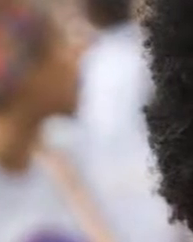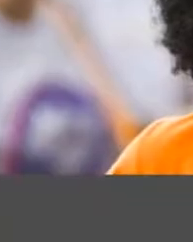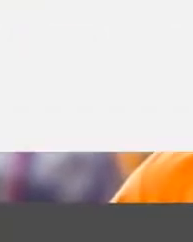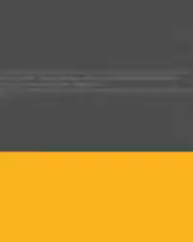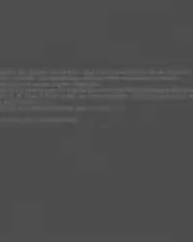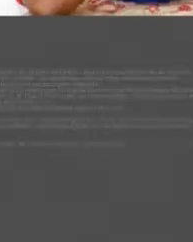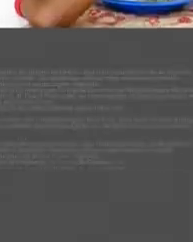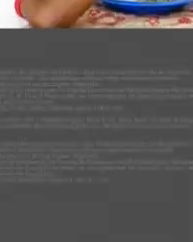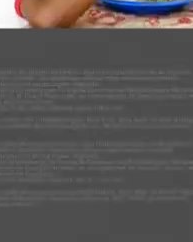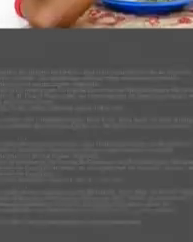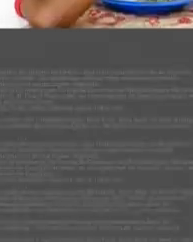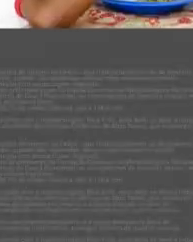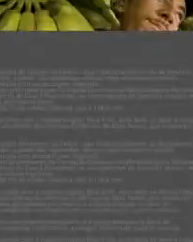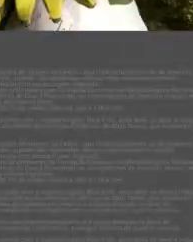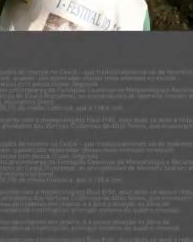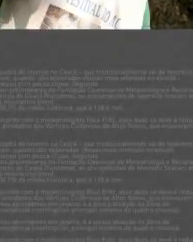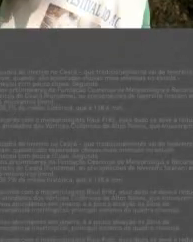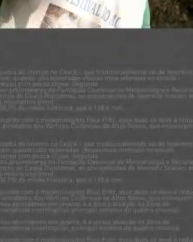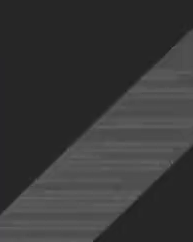ele